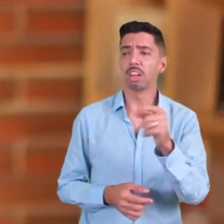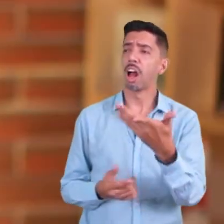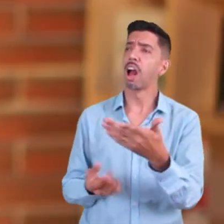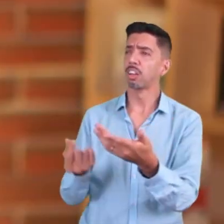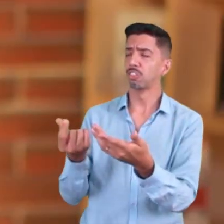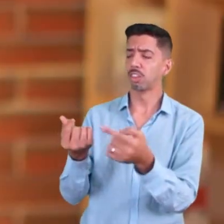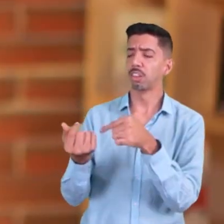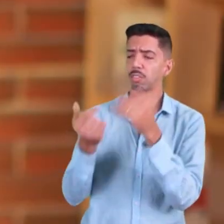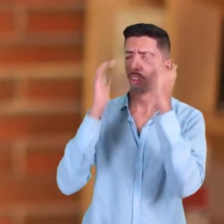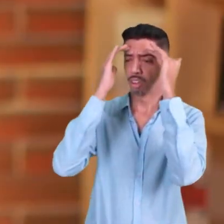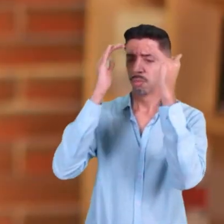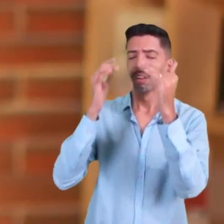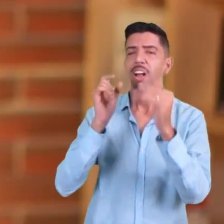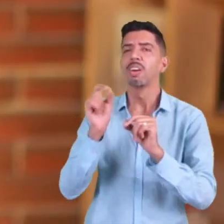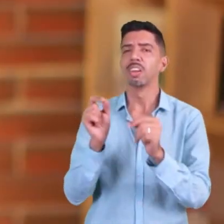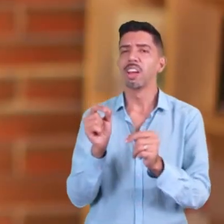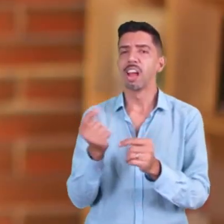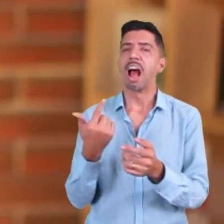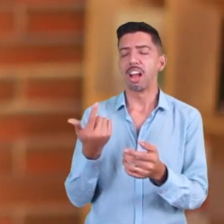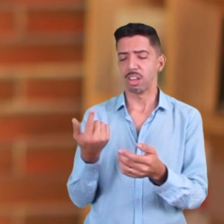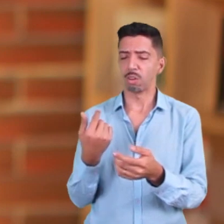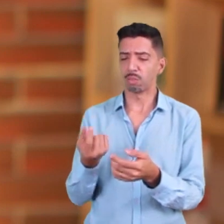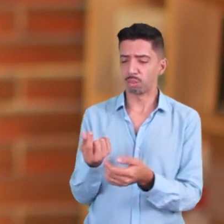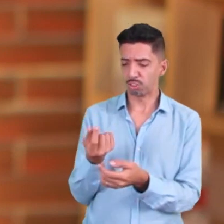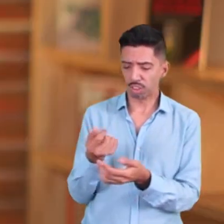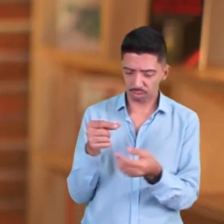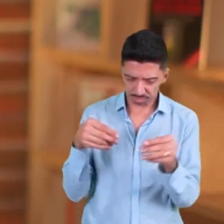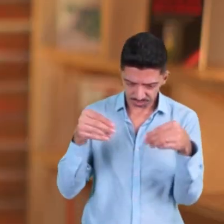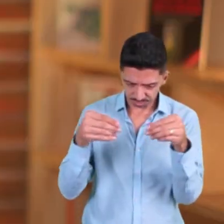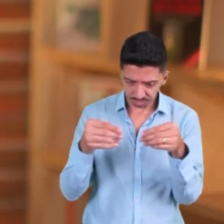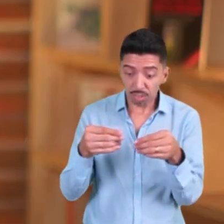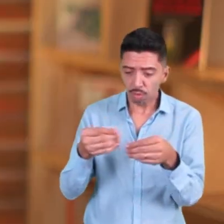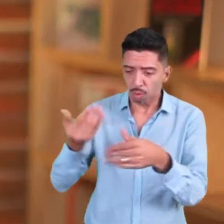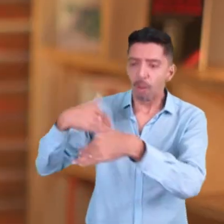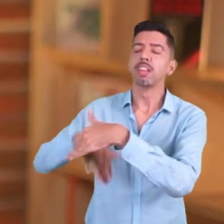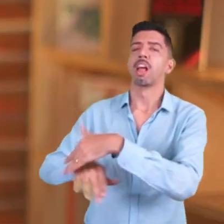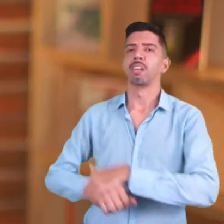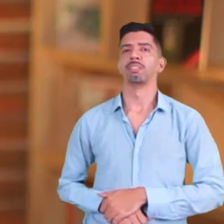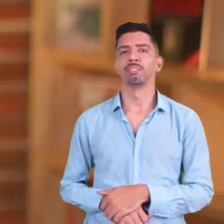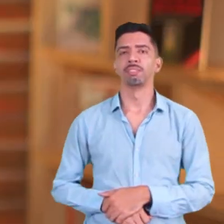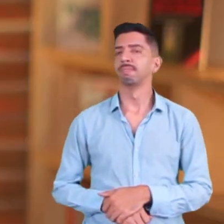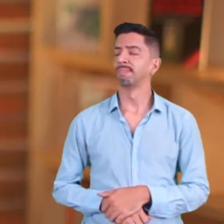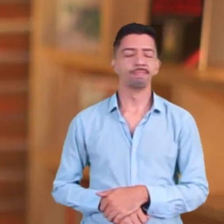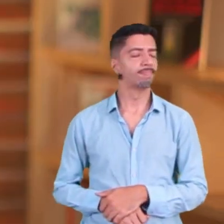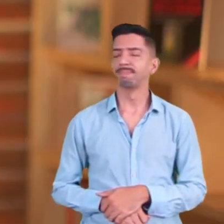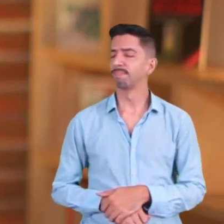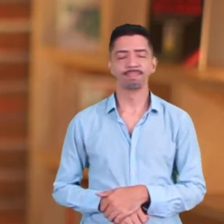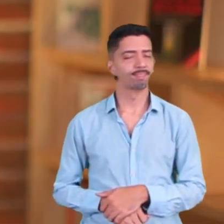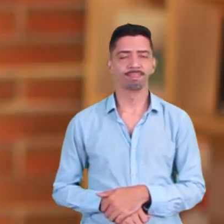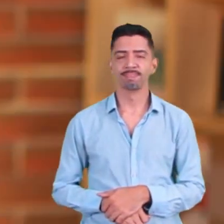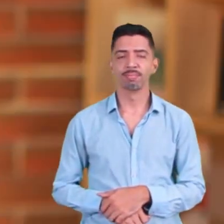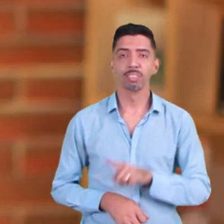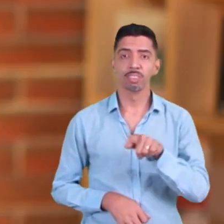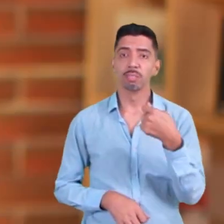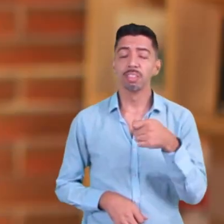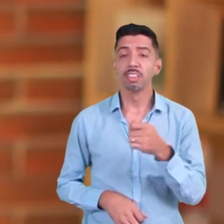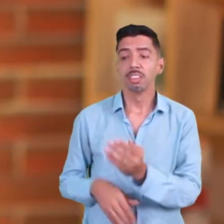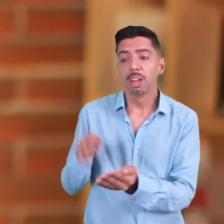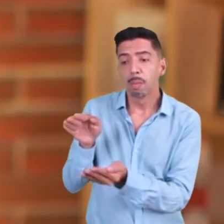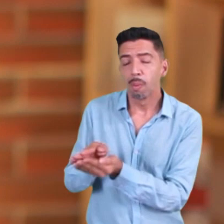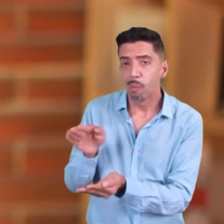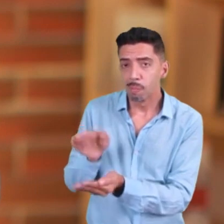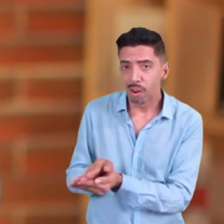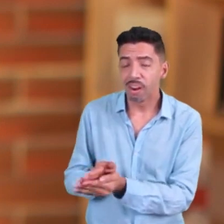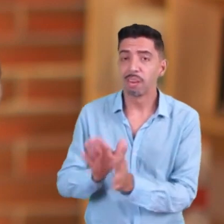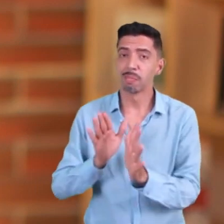é você pegá-lo na mão e falar assim, não, eu vou ficar aqui, vou poupar. O maior ato da educação financeira comportamental é o